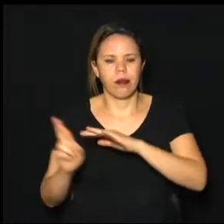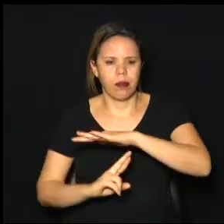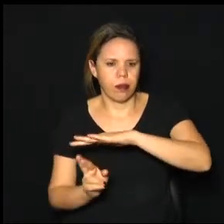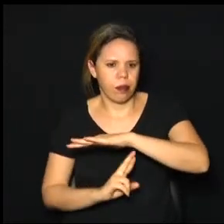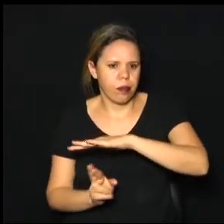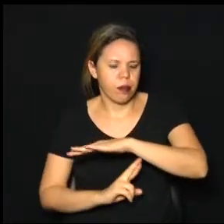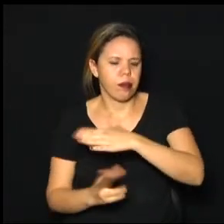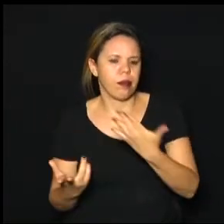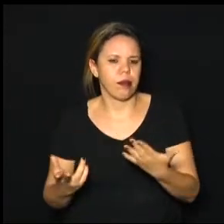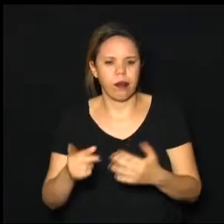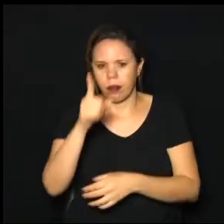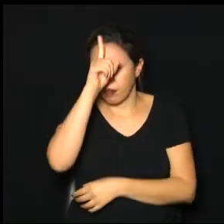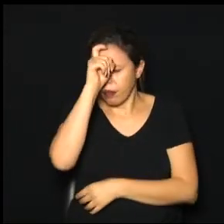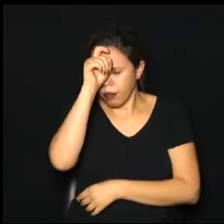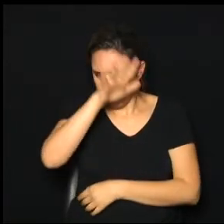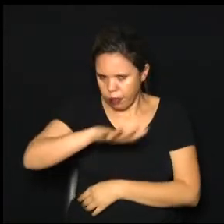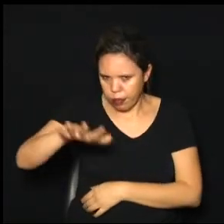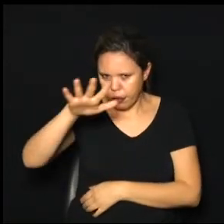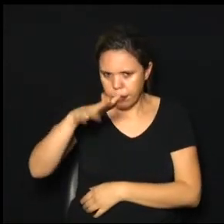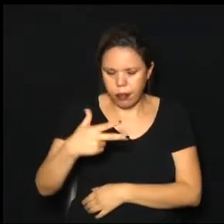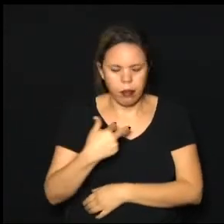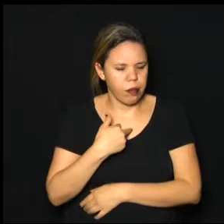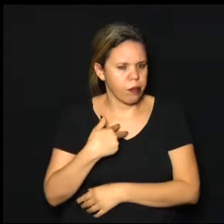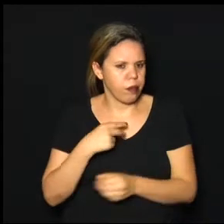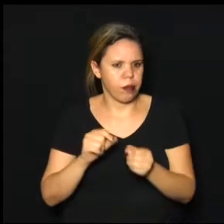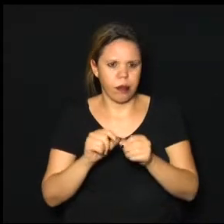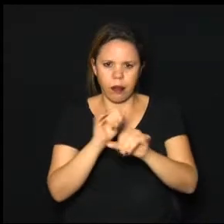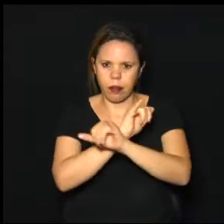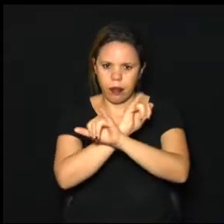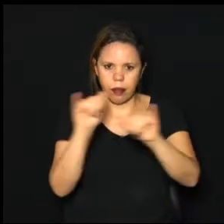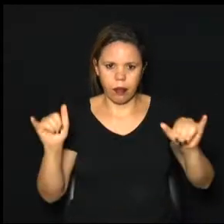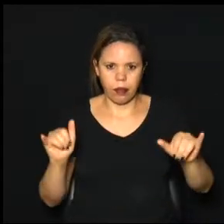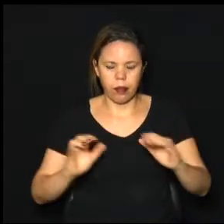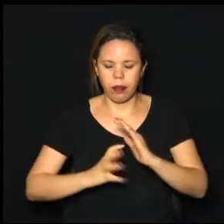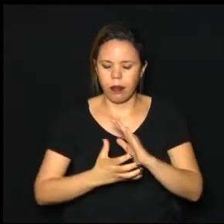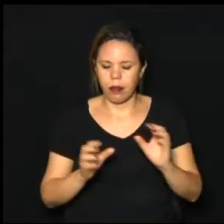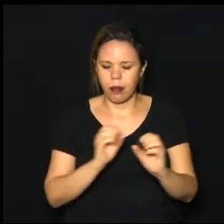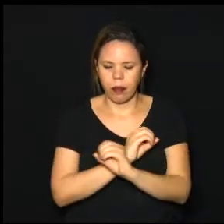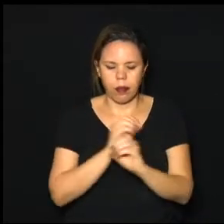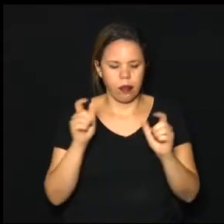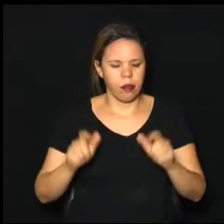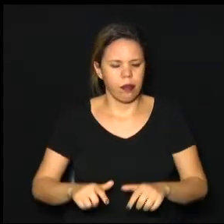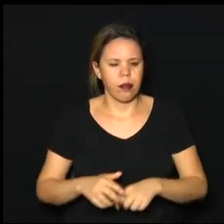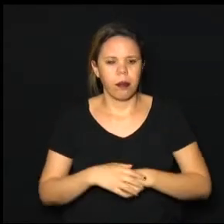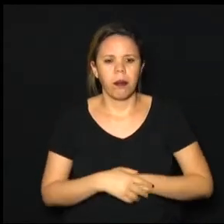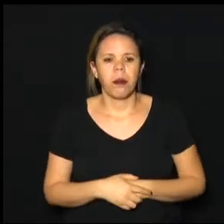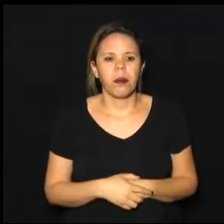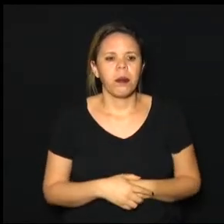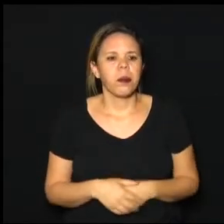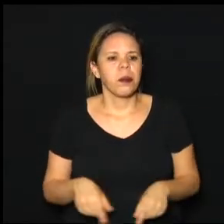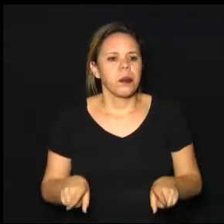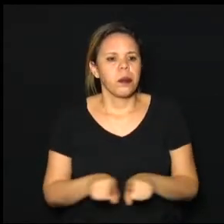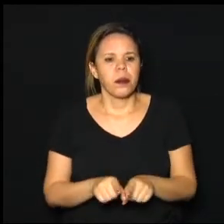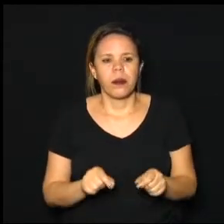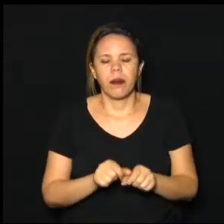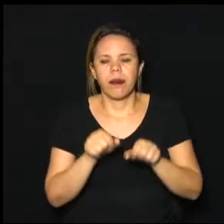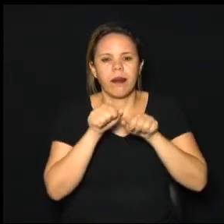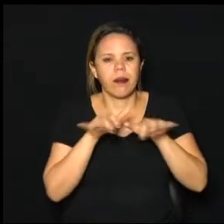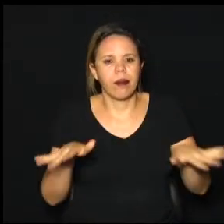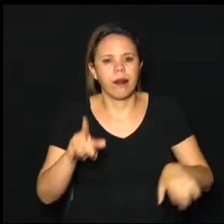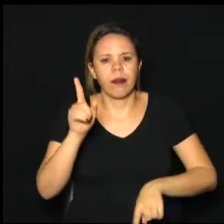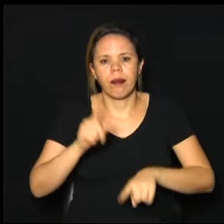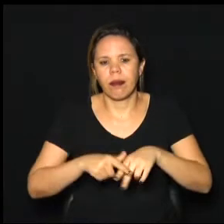hospitais, enfim, não pode fazer campanha nesse tipo de local. Também não pode fazer distribuição